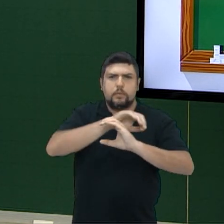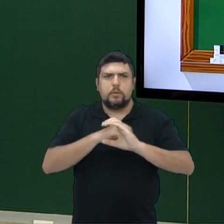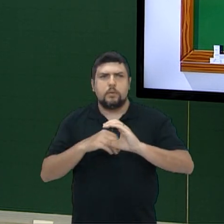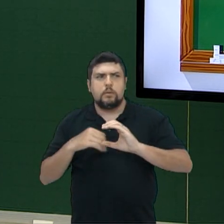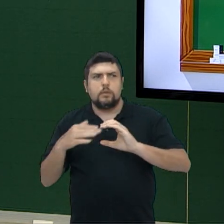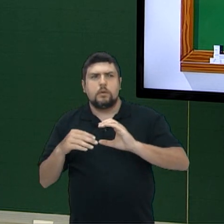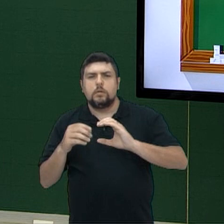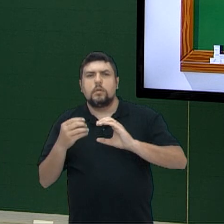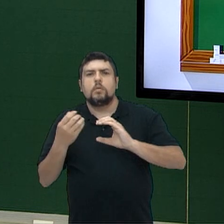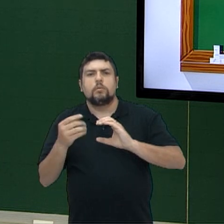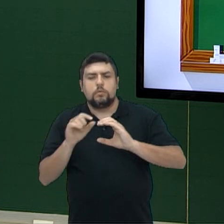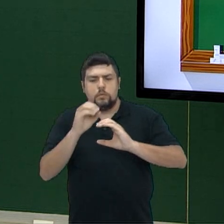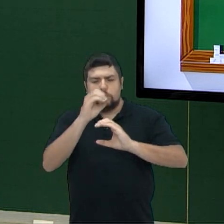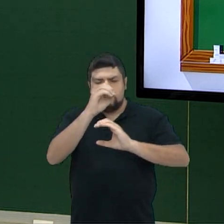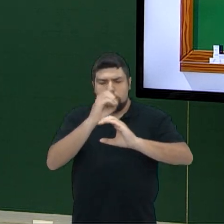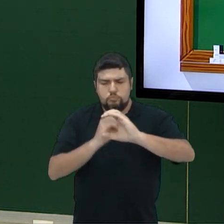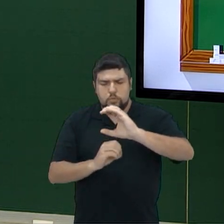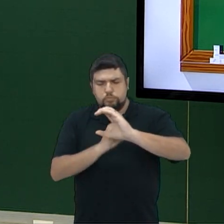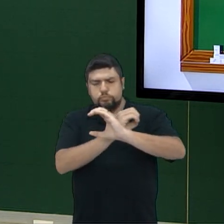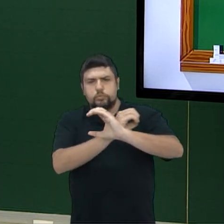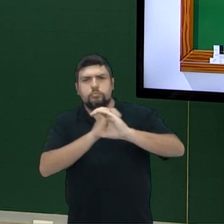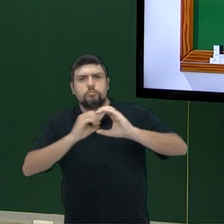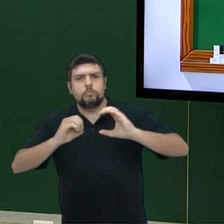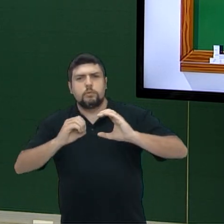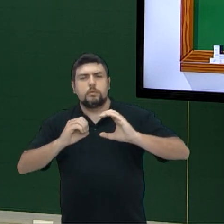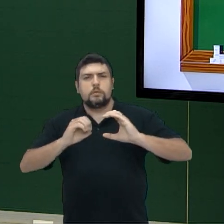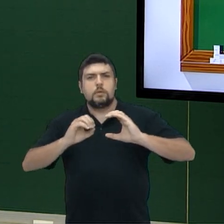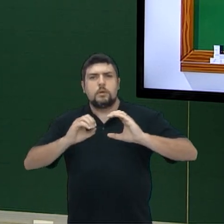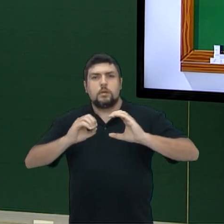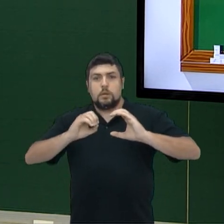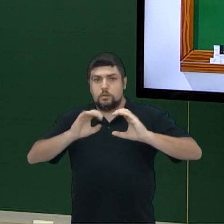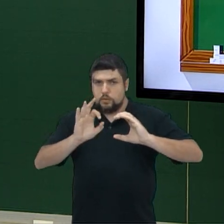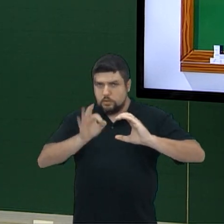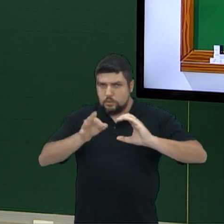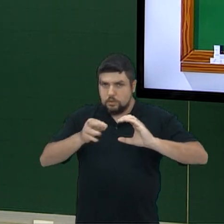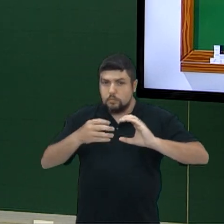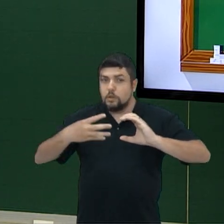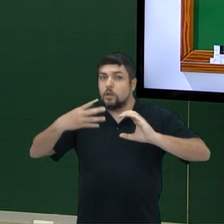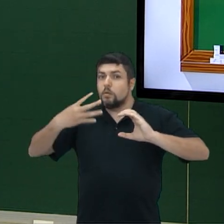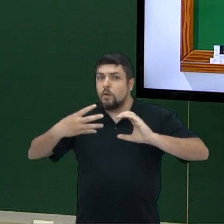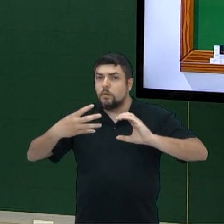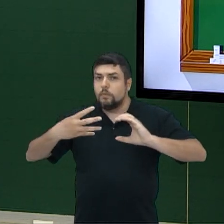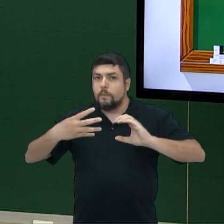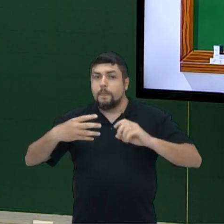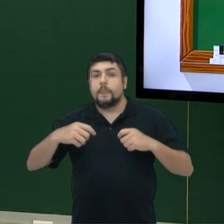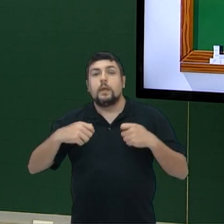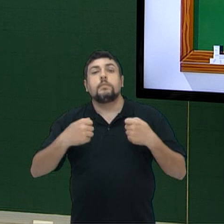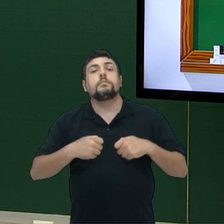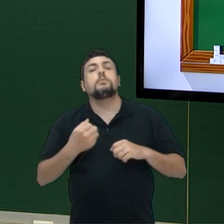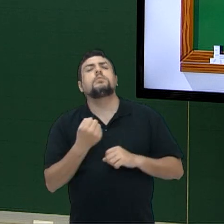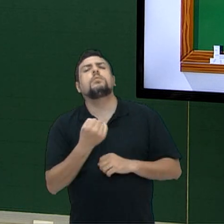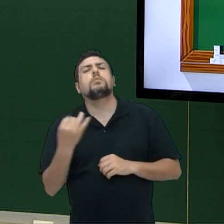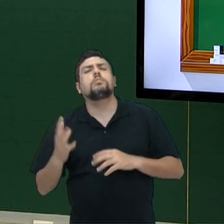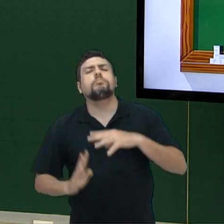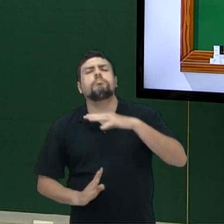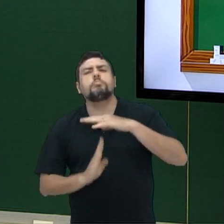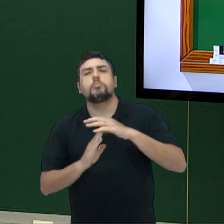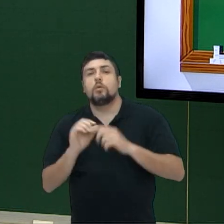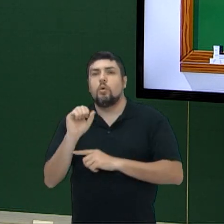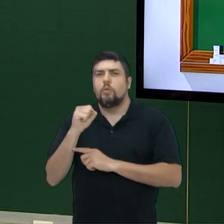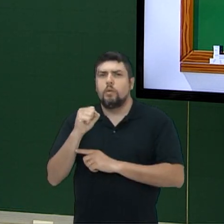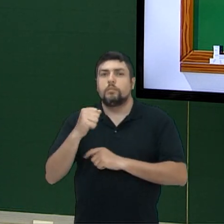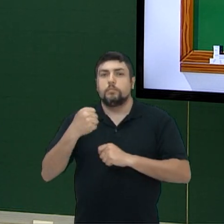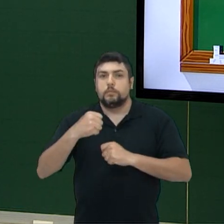elétrons na sua última camada eletrônica, certo? Ele precisa fazer mais 4 ligações.